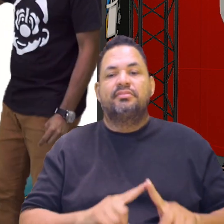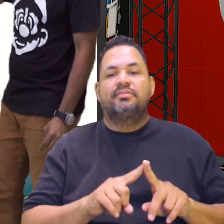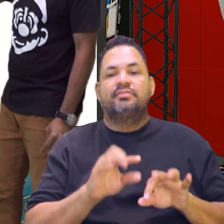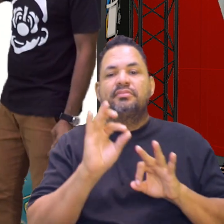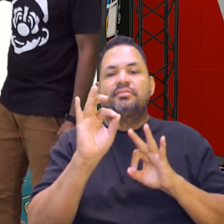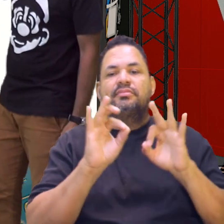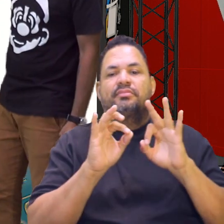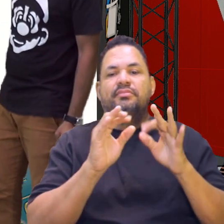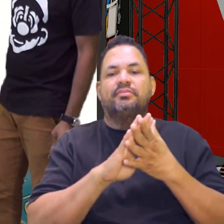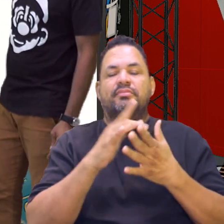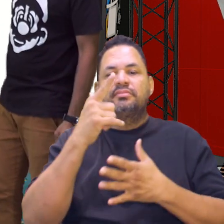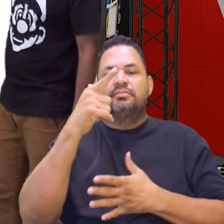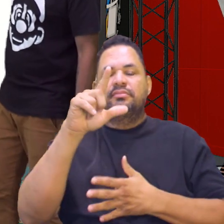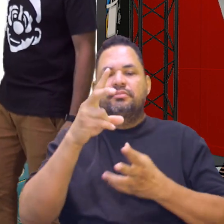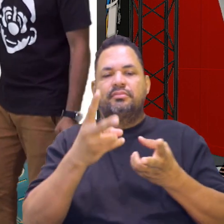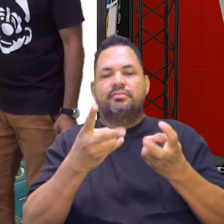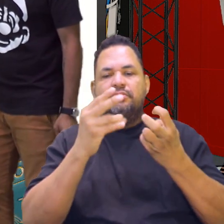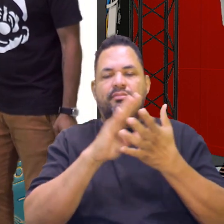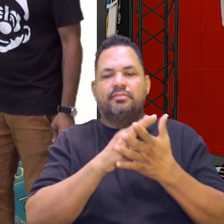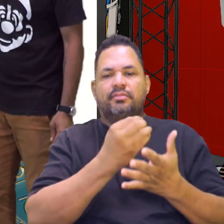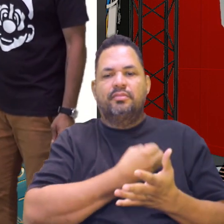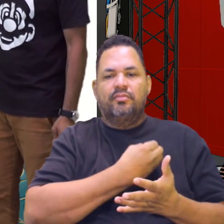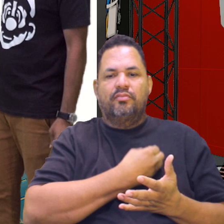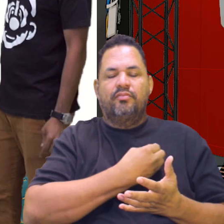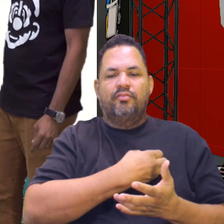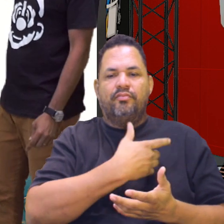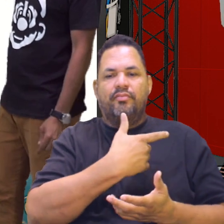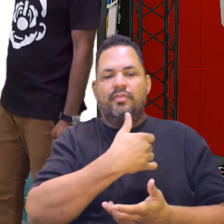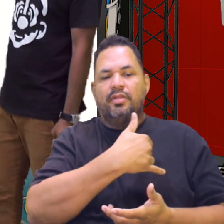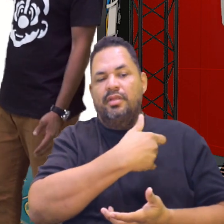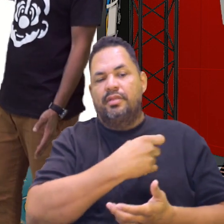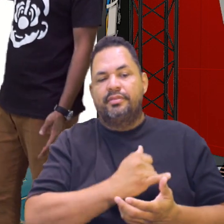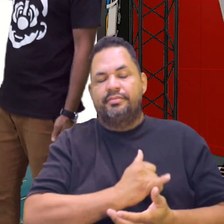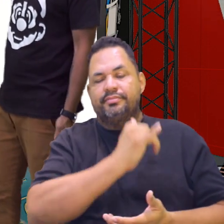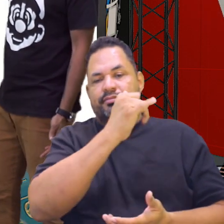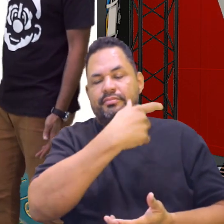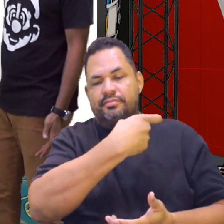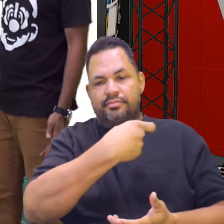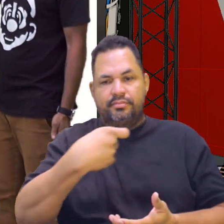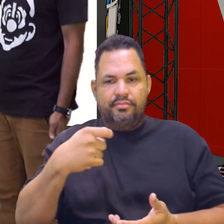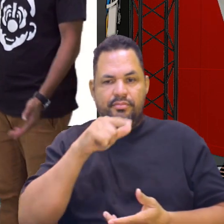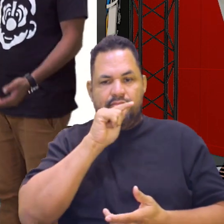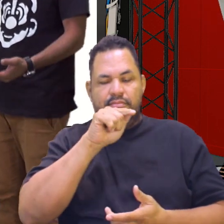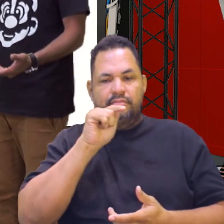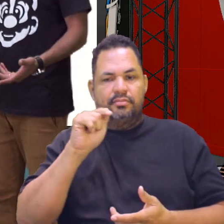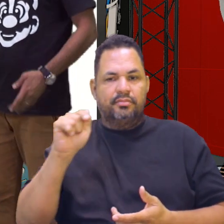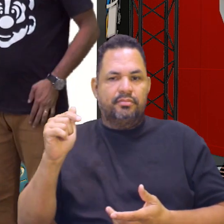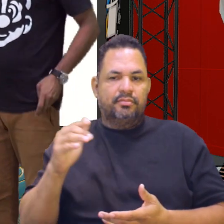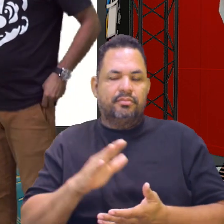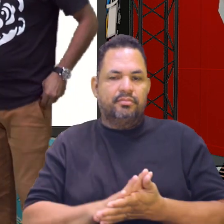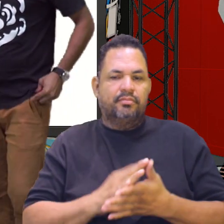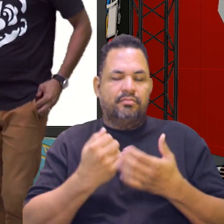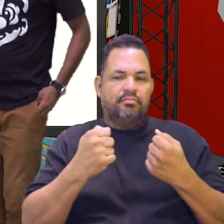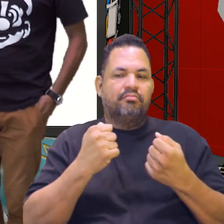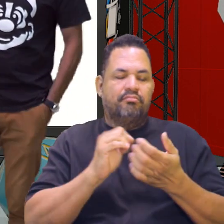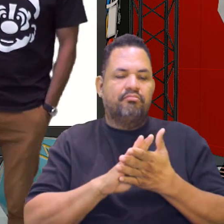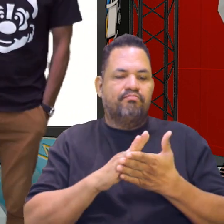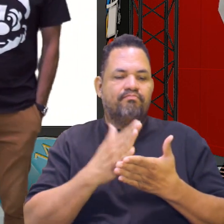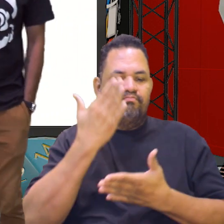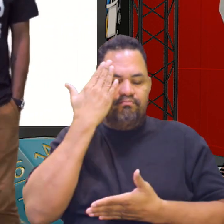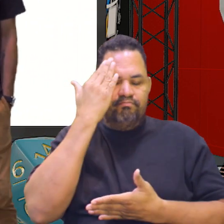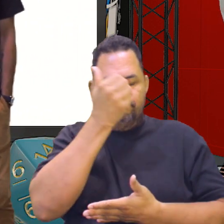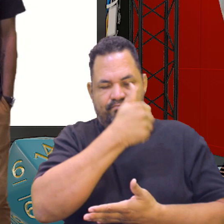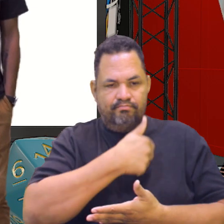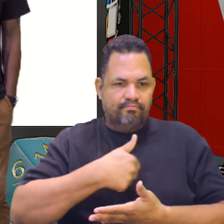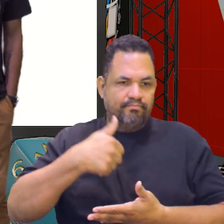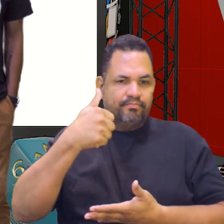que realmente cada valor de x tem um valor de y. E o encontro é um ponto, ponto, ponto, ponto. Aí dá para ficar mais claro.